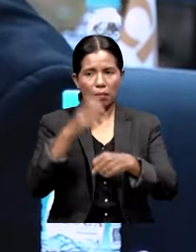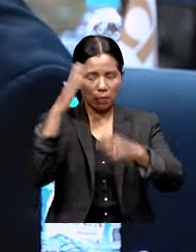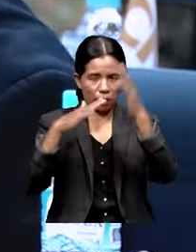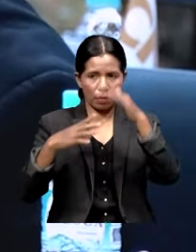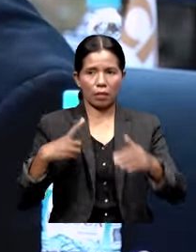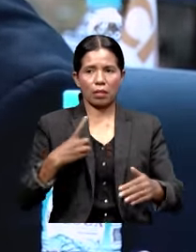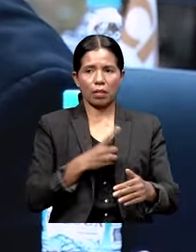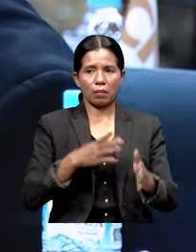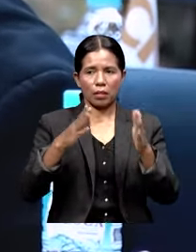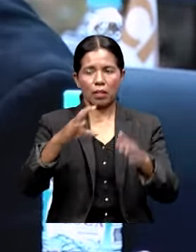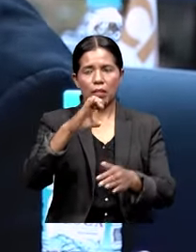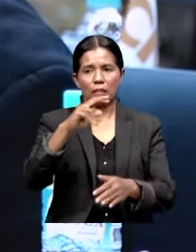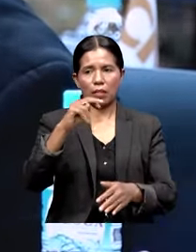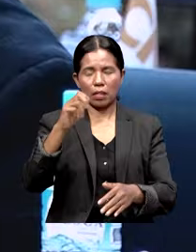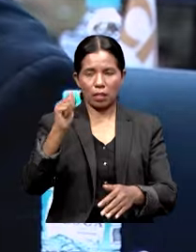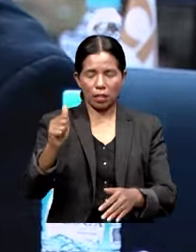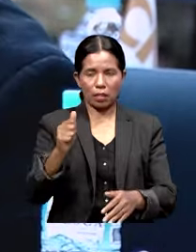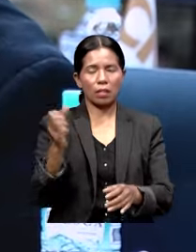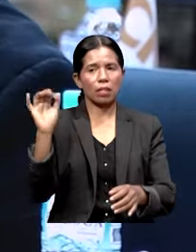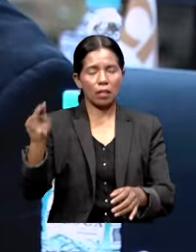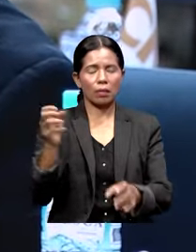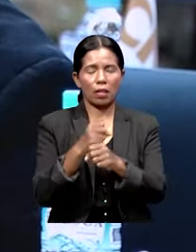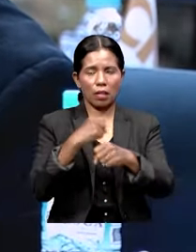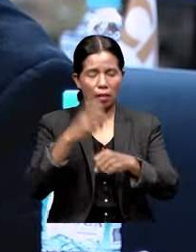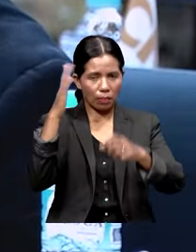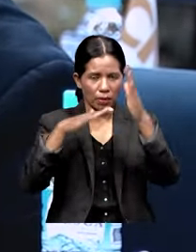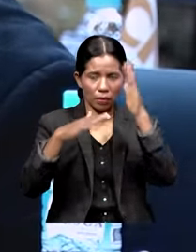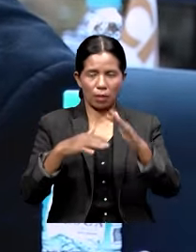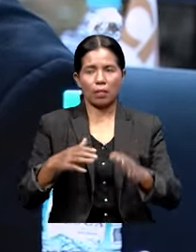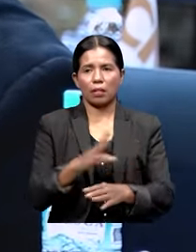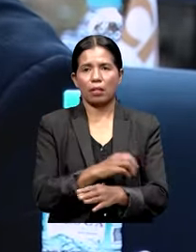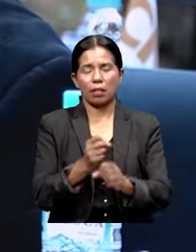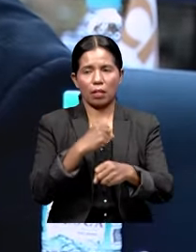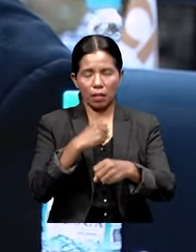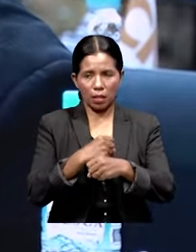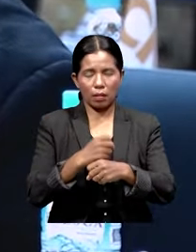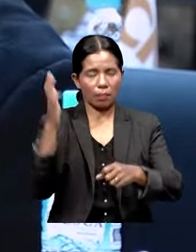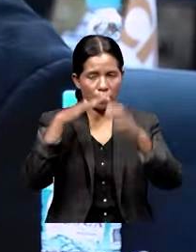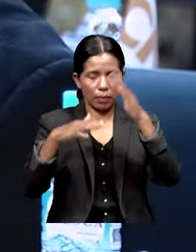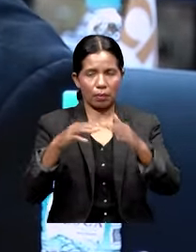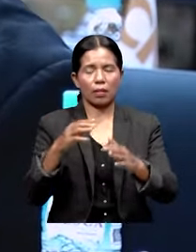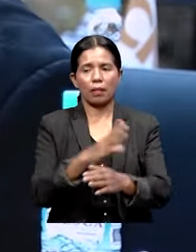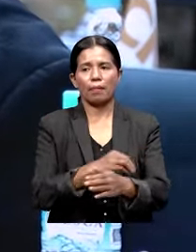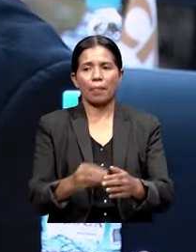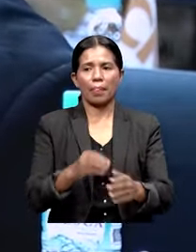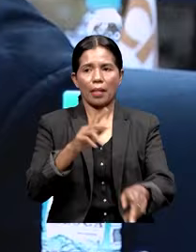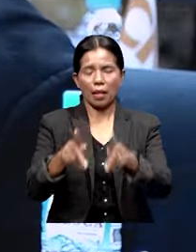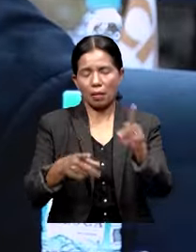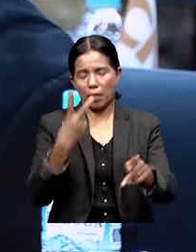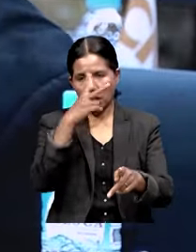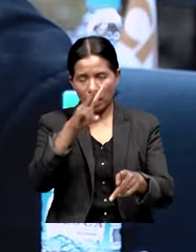vê sinarai da racismo nem me acarar halo baralha vê debate ainda nem, ah nem povo realita